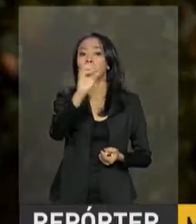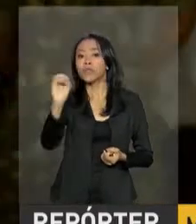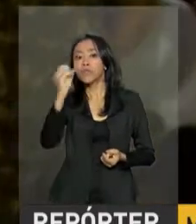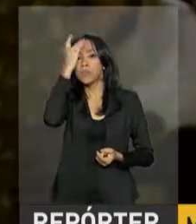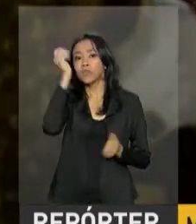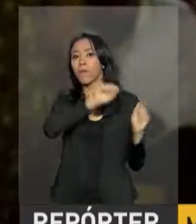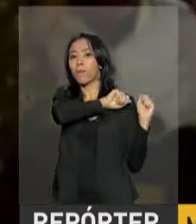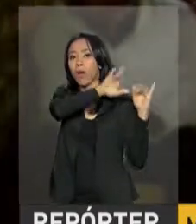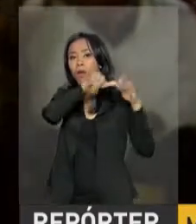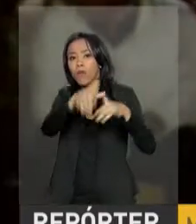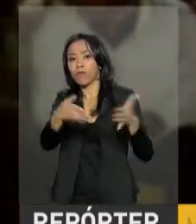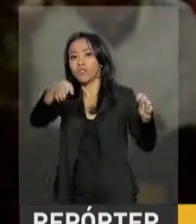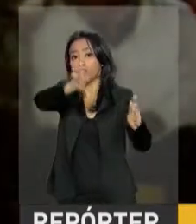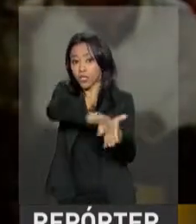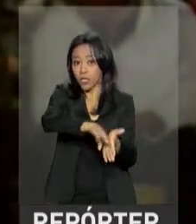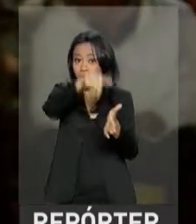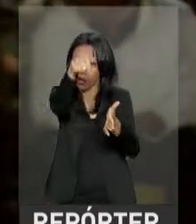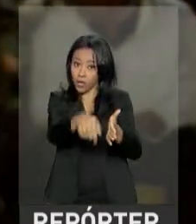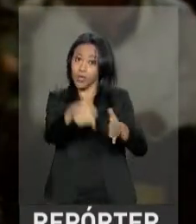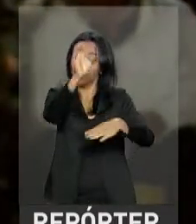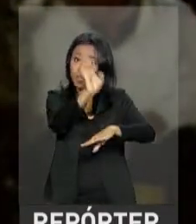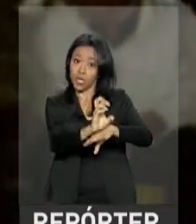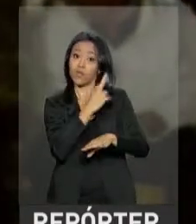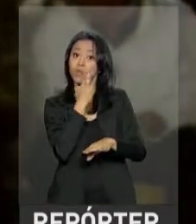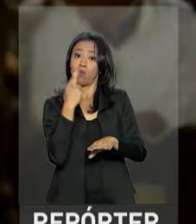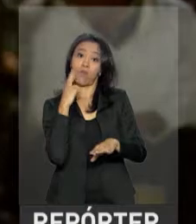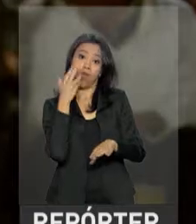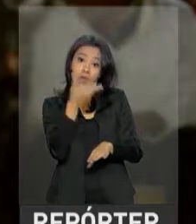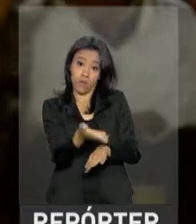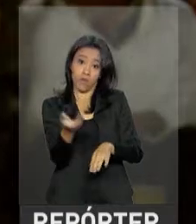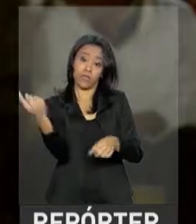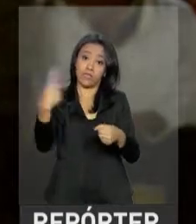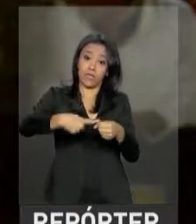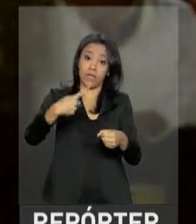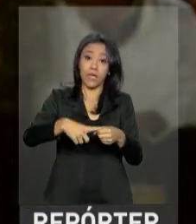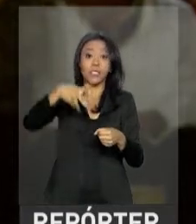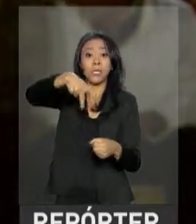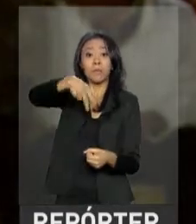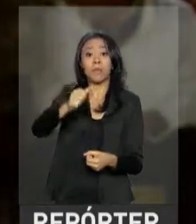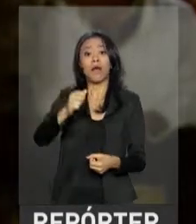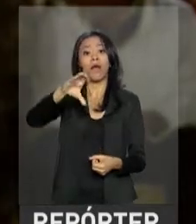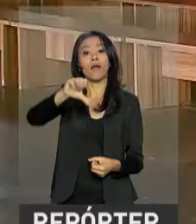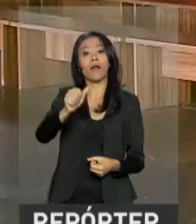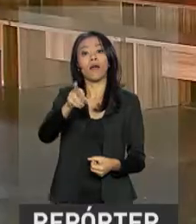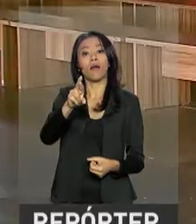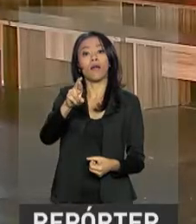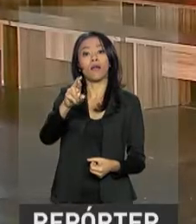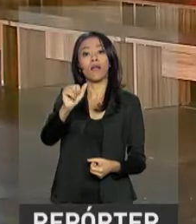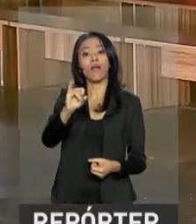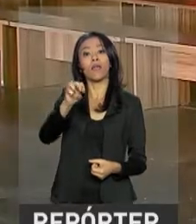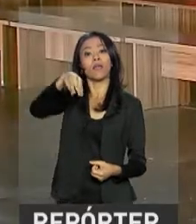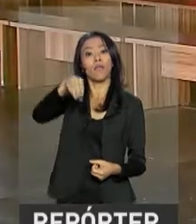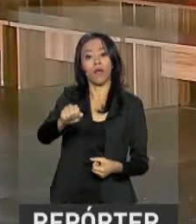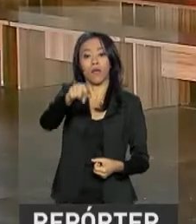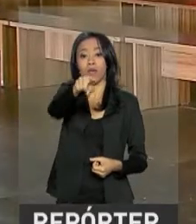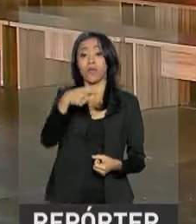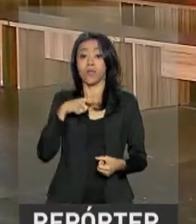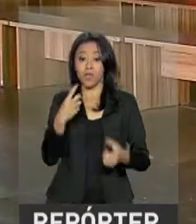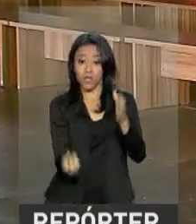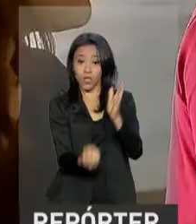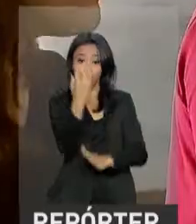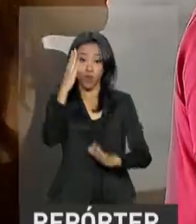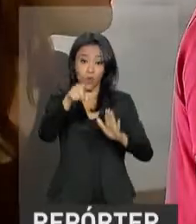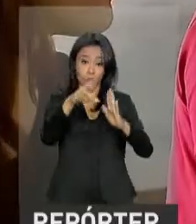chegam ao brasil aqui pelo município de pacaraíma em roraima e para atendê los o governo federal criou um posto de acolhimento